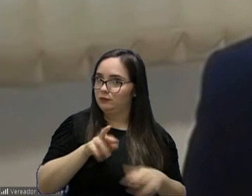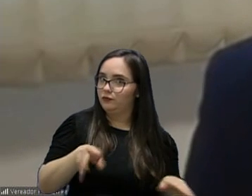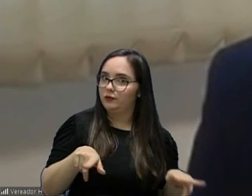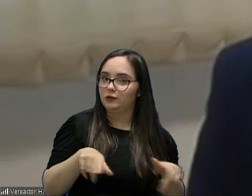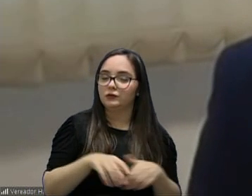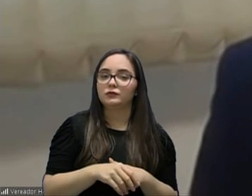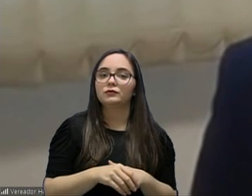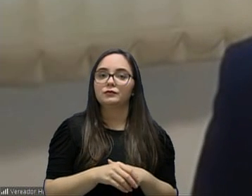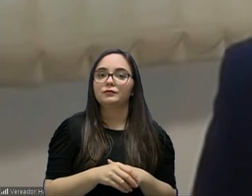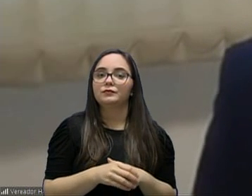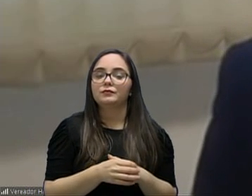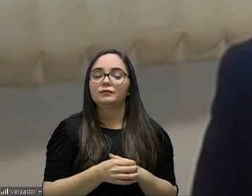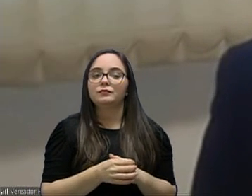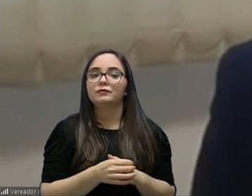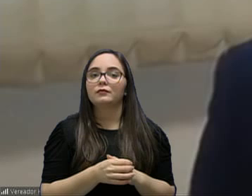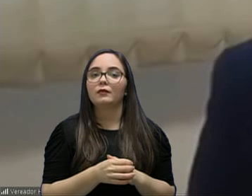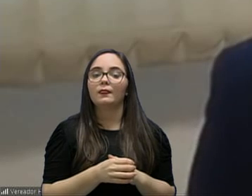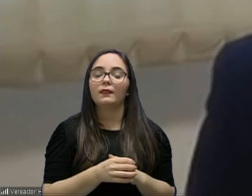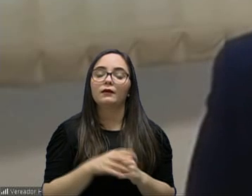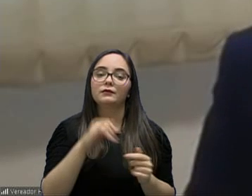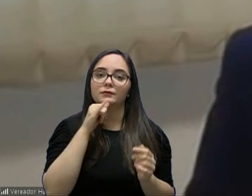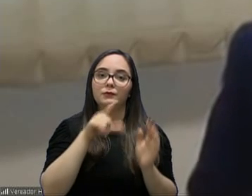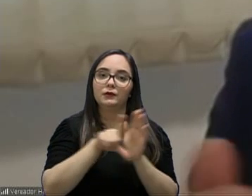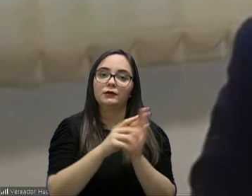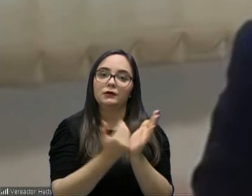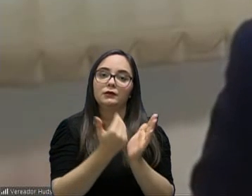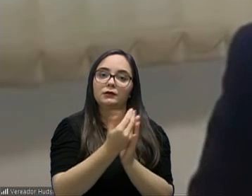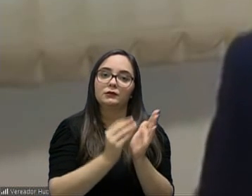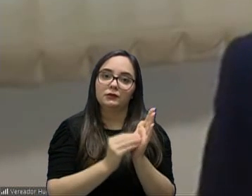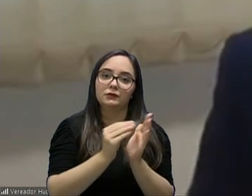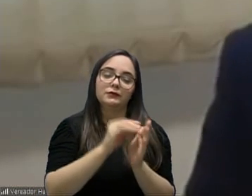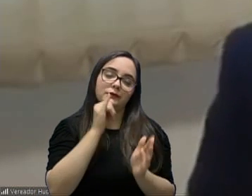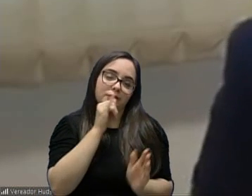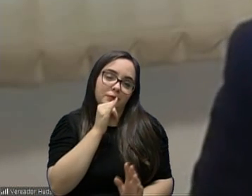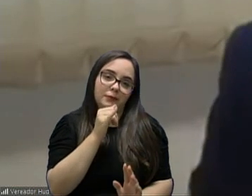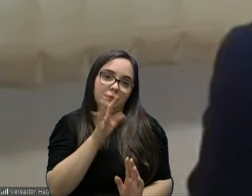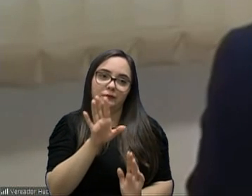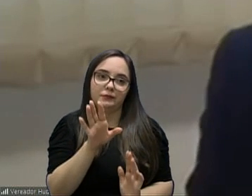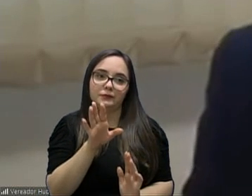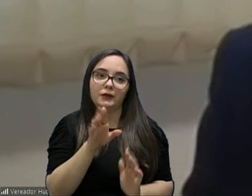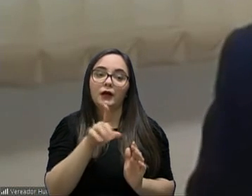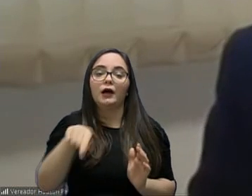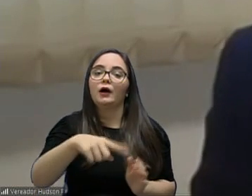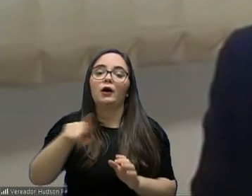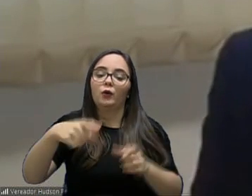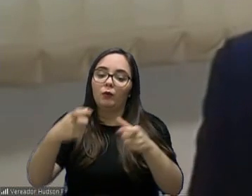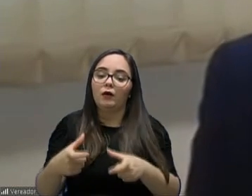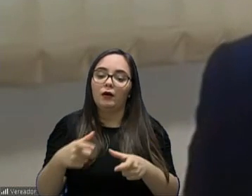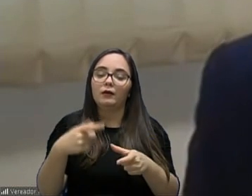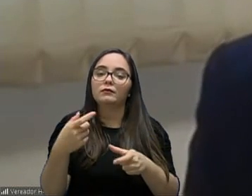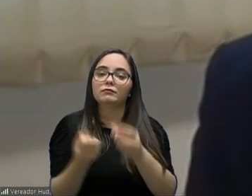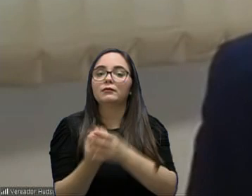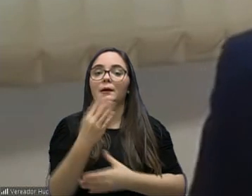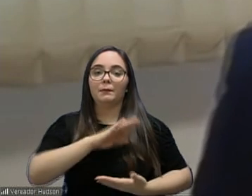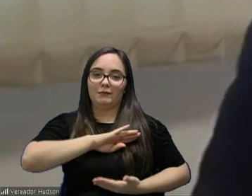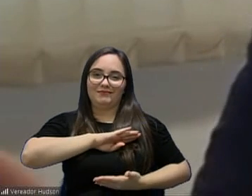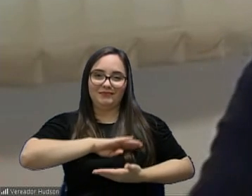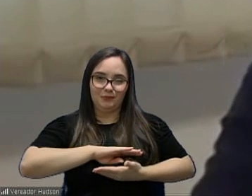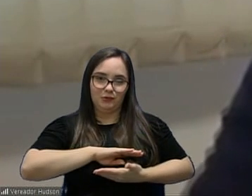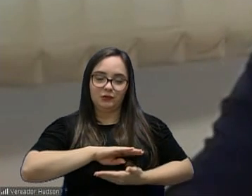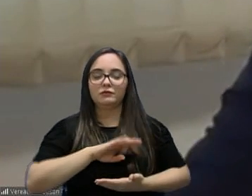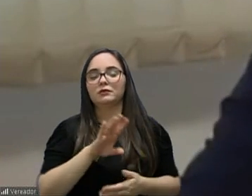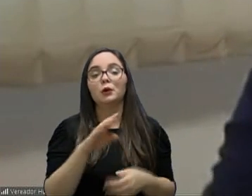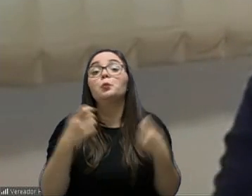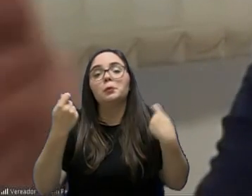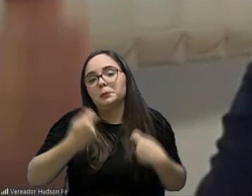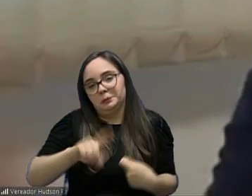aí uma emenda para fazer mamografia. Isso é tranquilo, não precisa de lei específica para isso. No